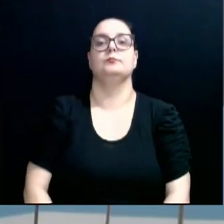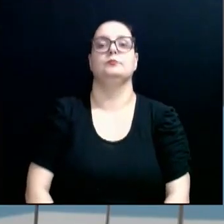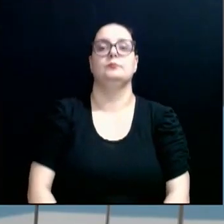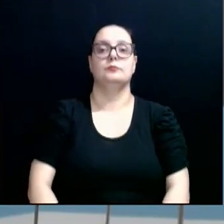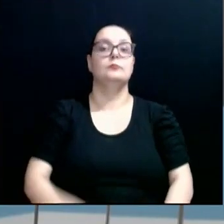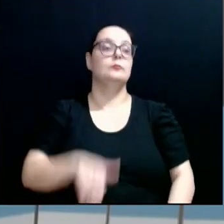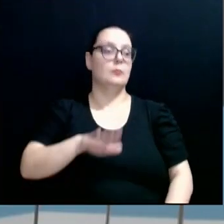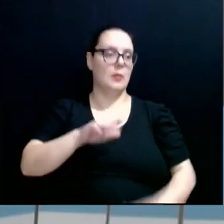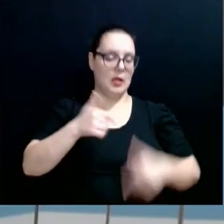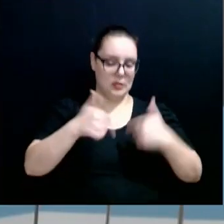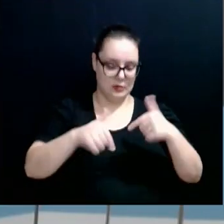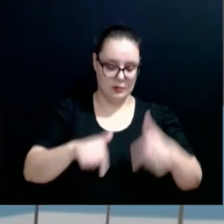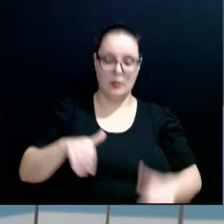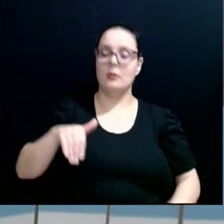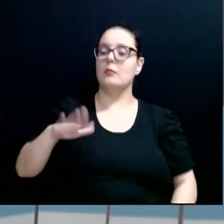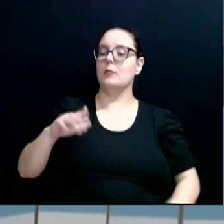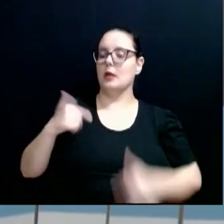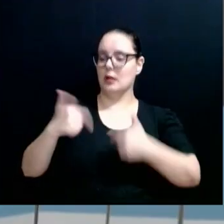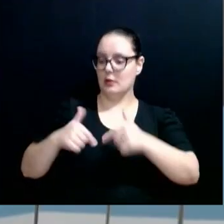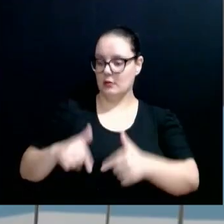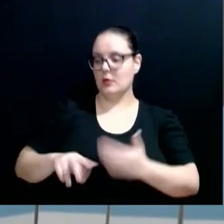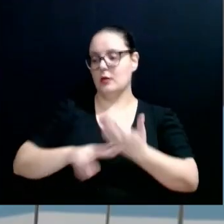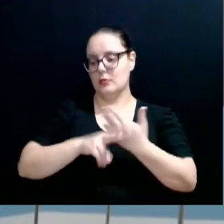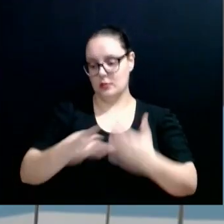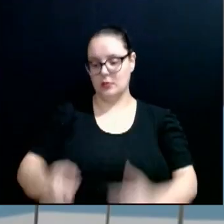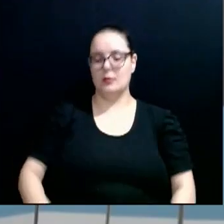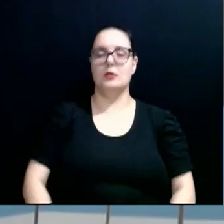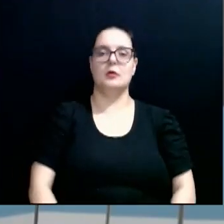Mais empregos consequentemente.